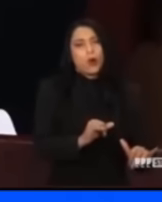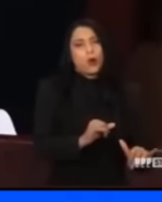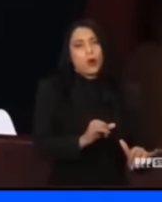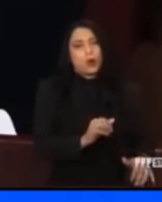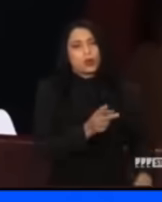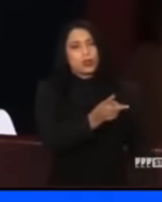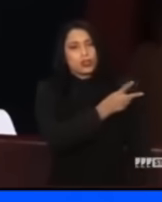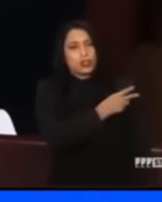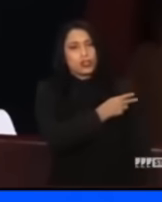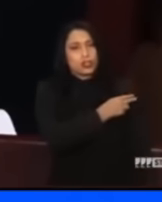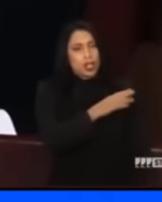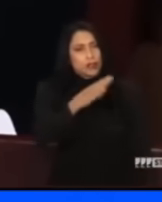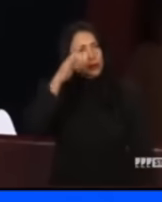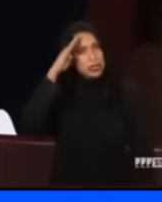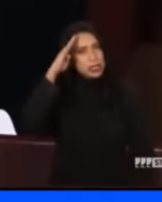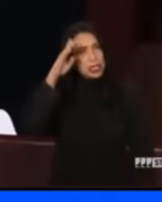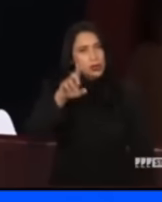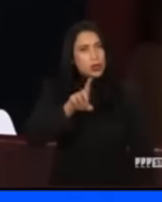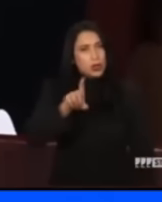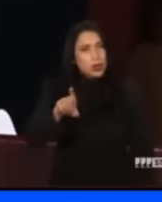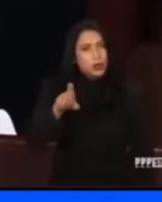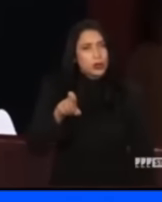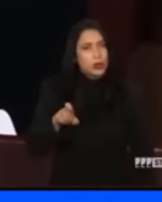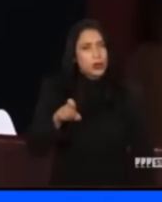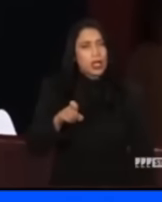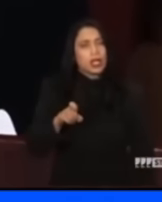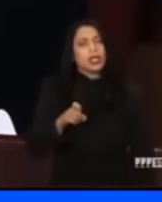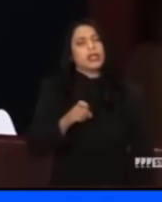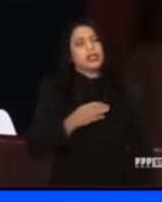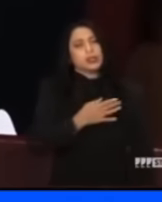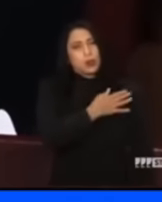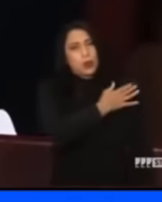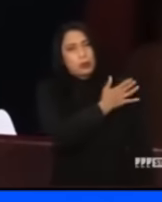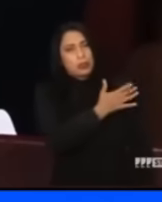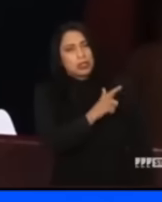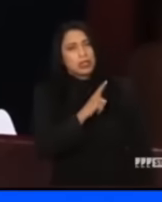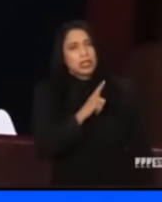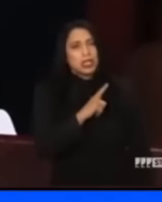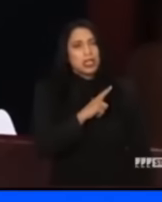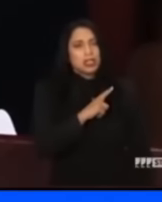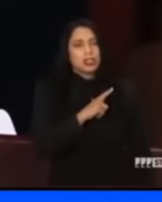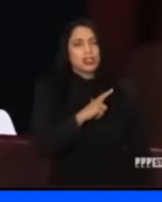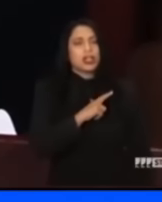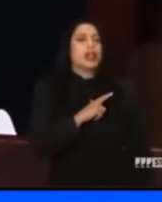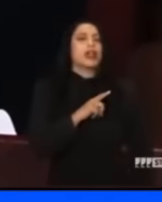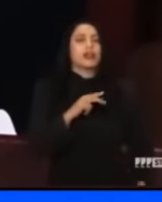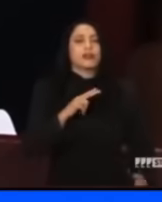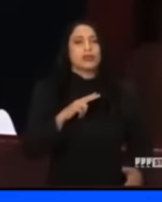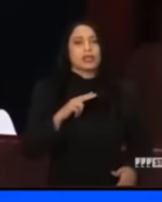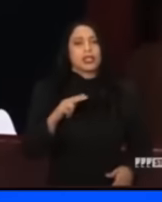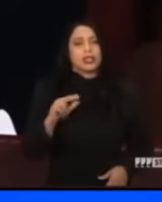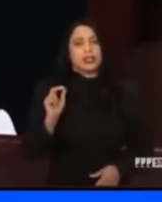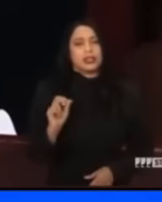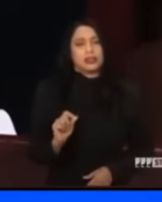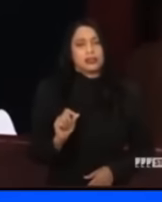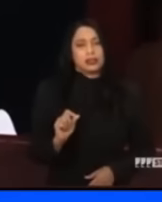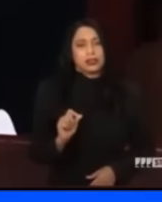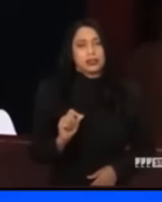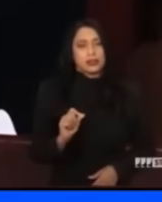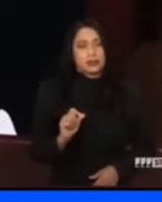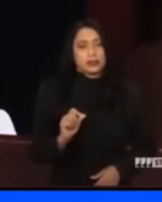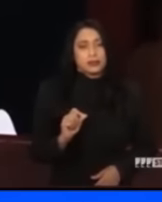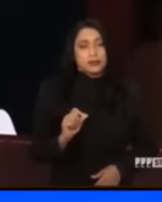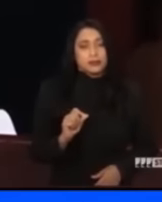quanto o ex-comandante do Exército, quanto o ex-comandante da Força Aérea, reafirmam nos seus